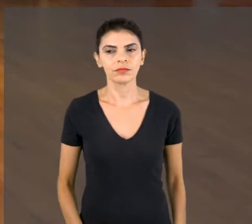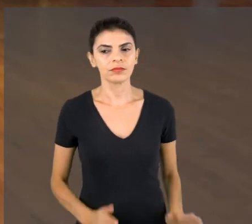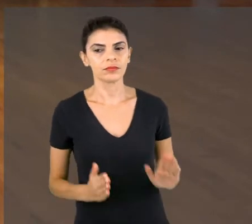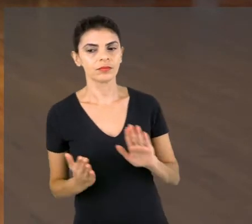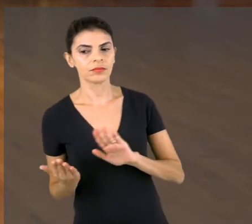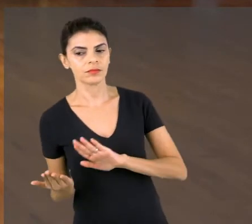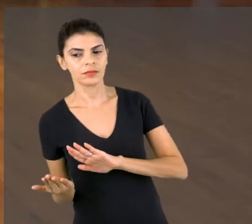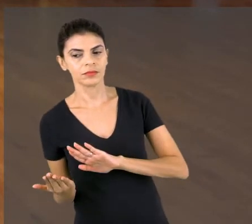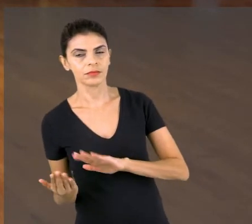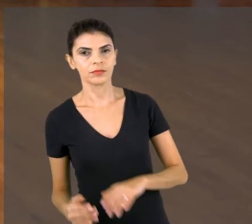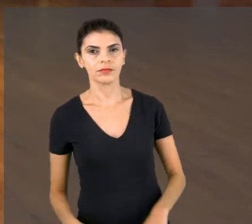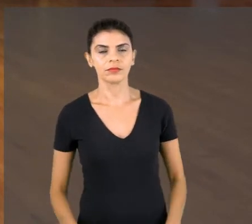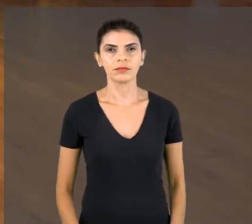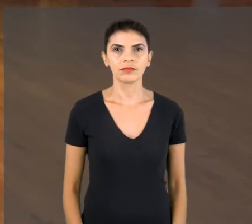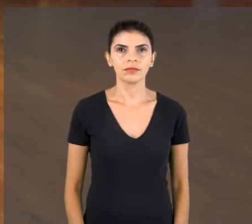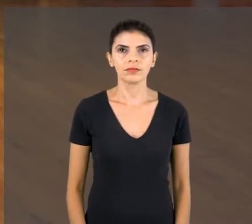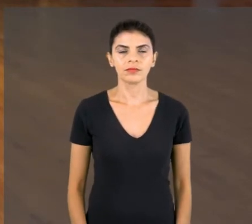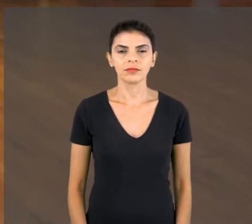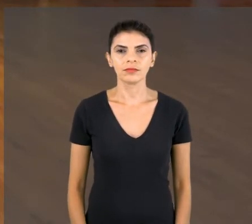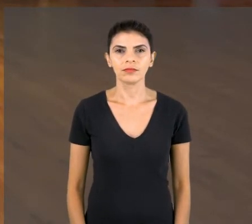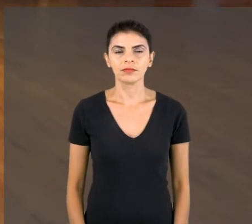Para o outro.